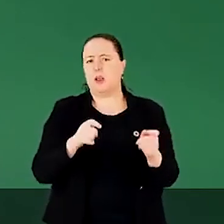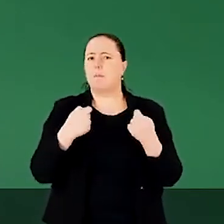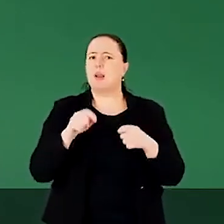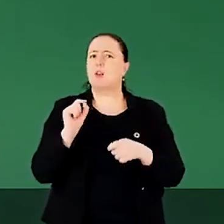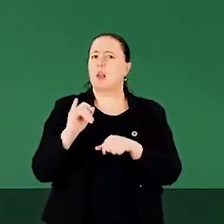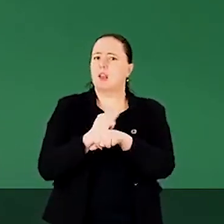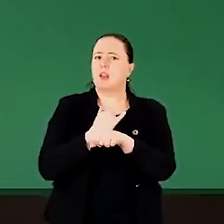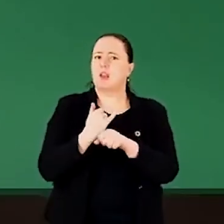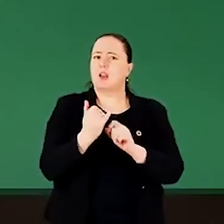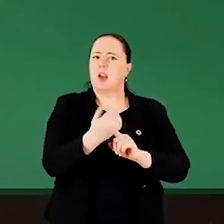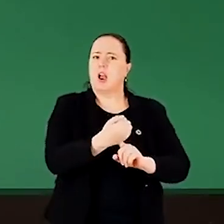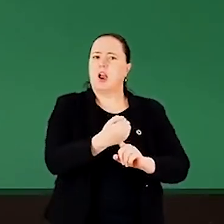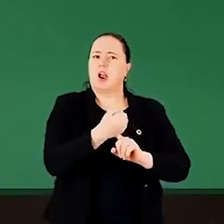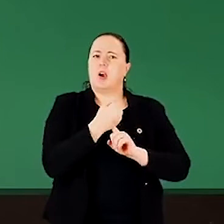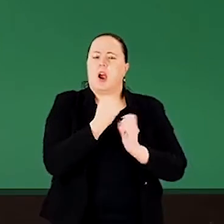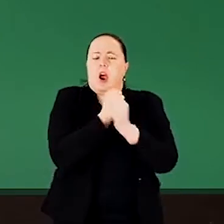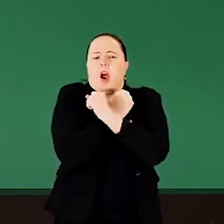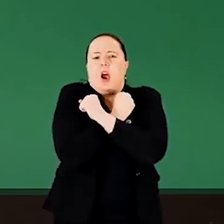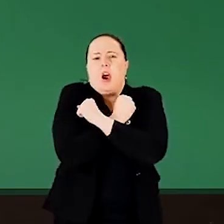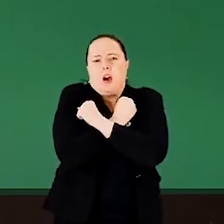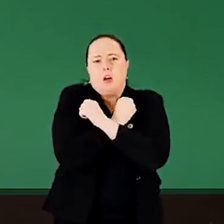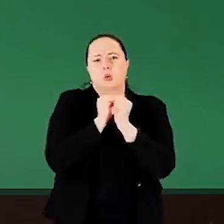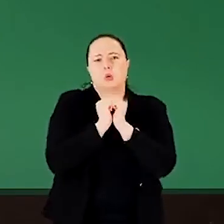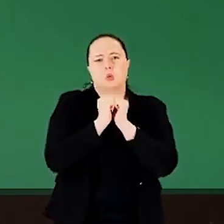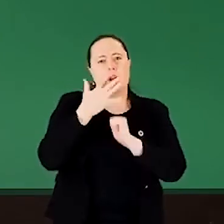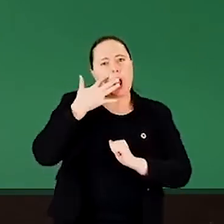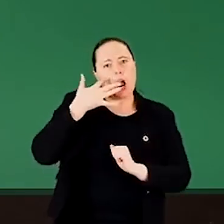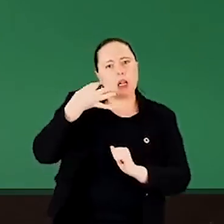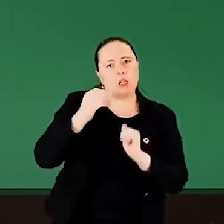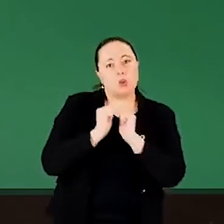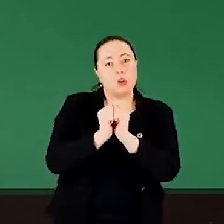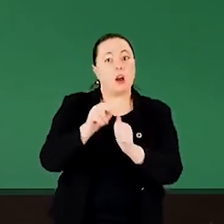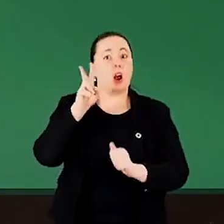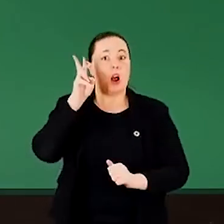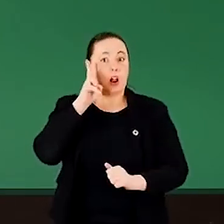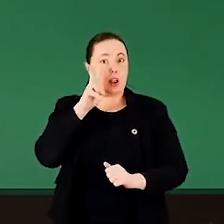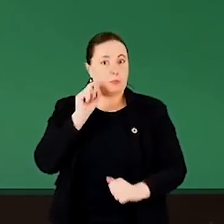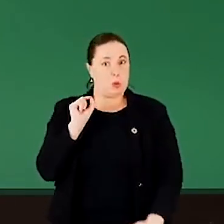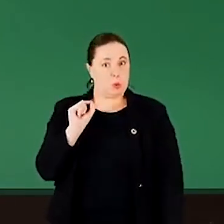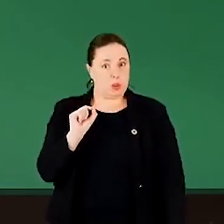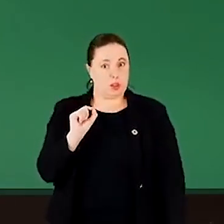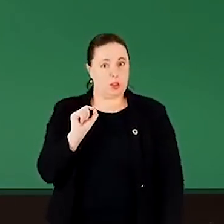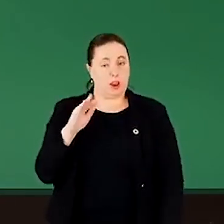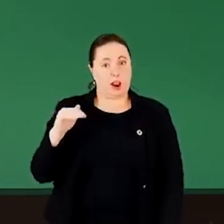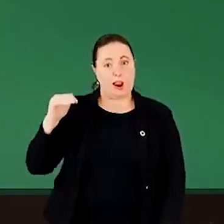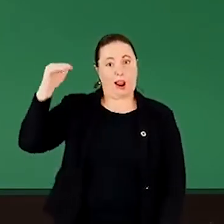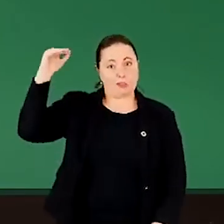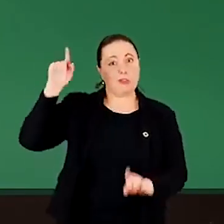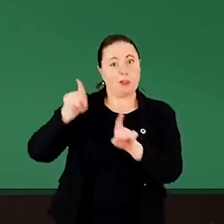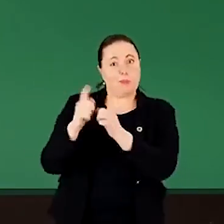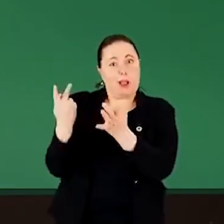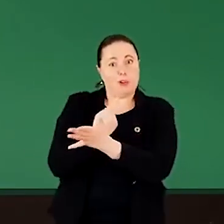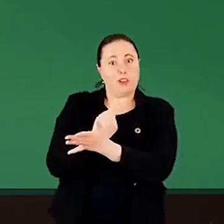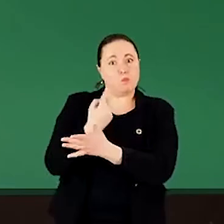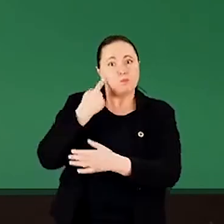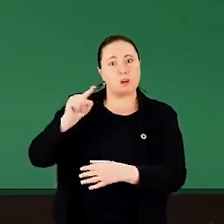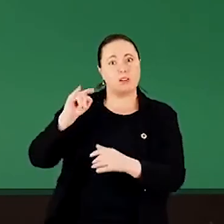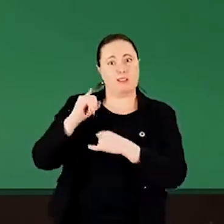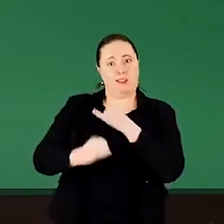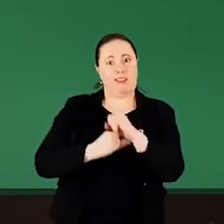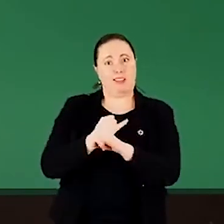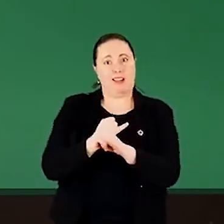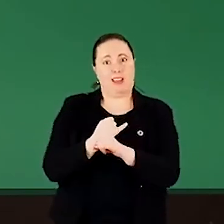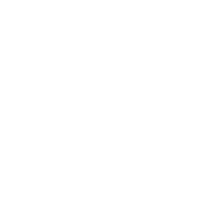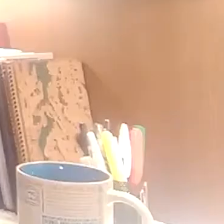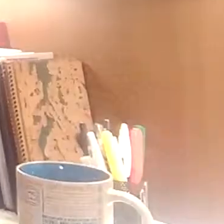Ao invés disso, acolha, abrace, seja atencioso. Lembre-se que até adultos caem em